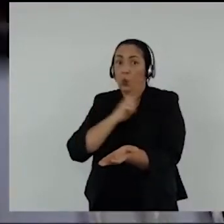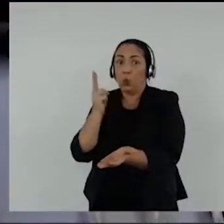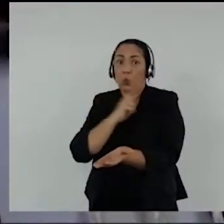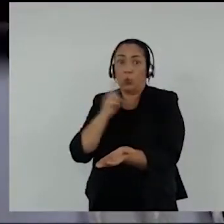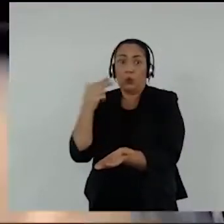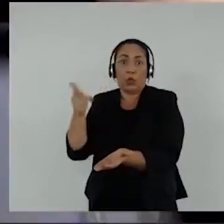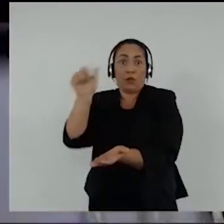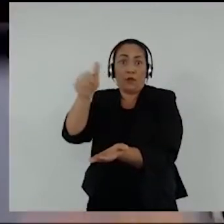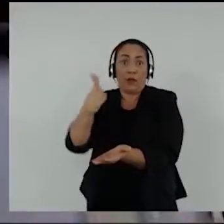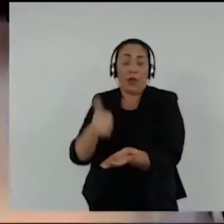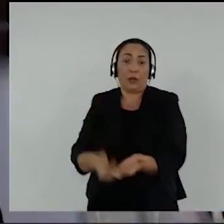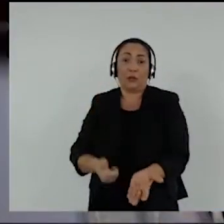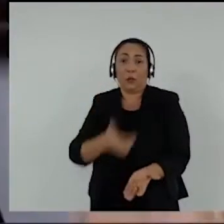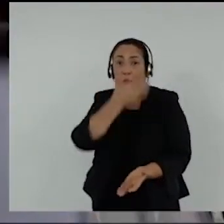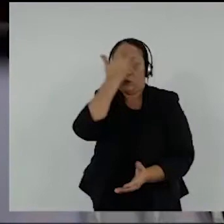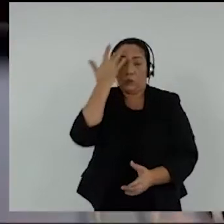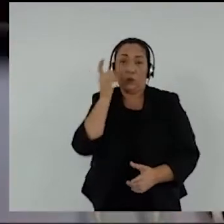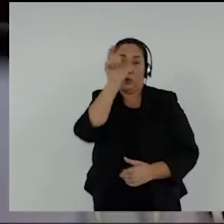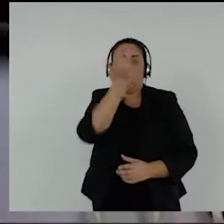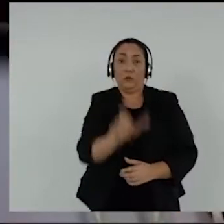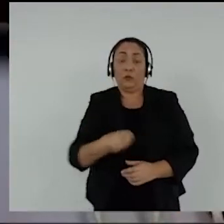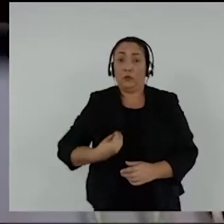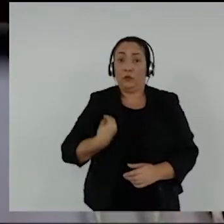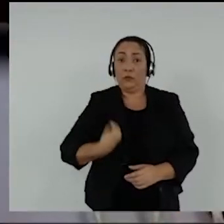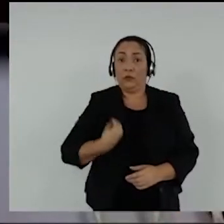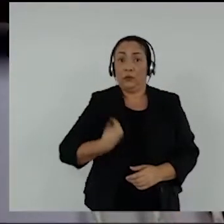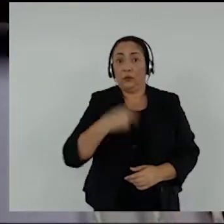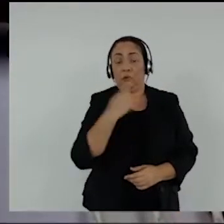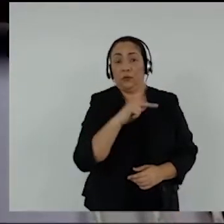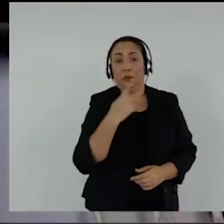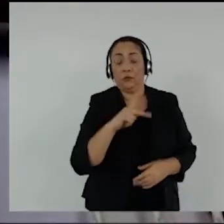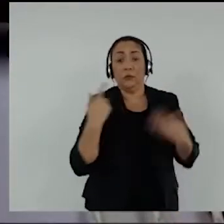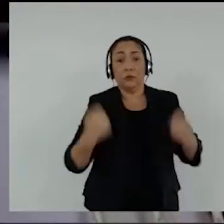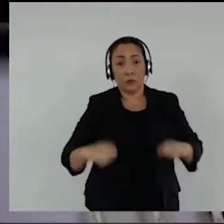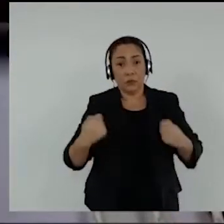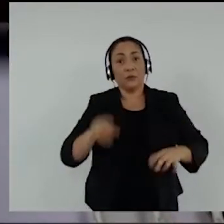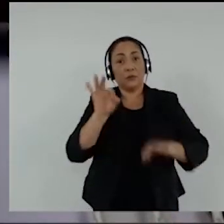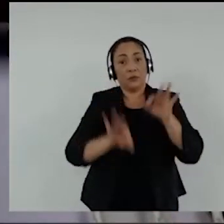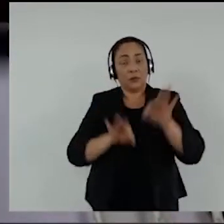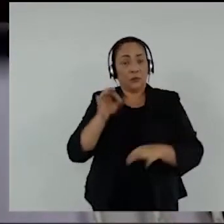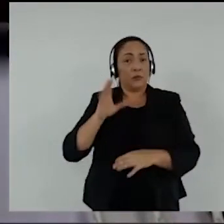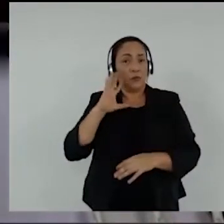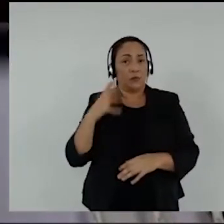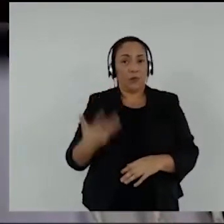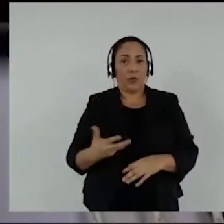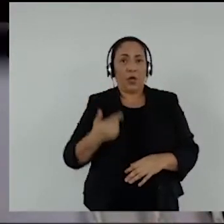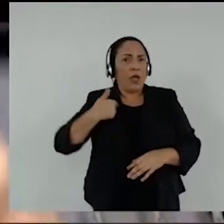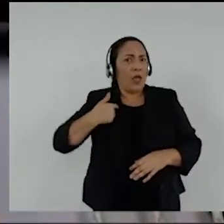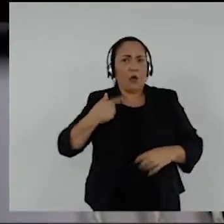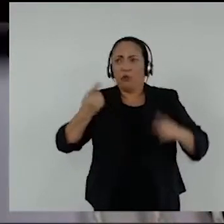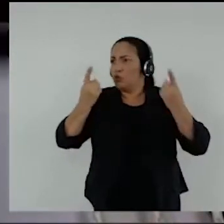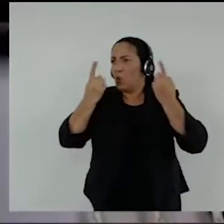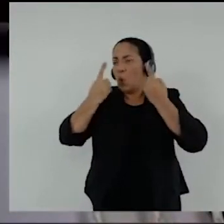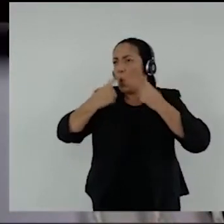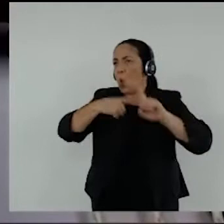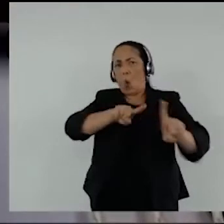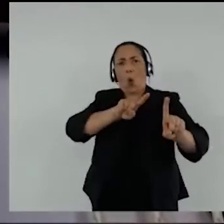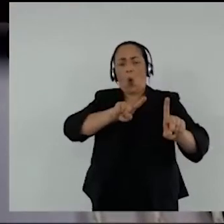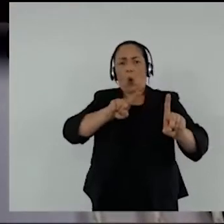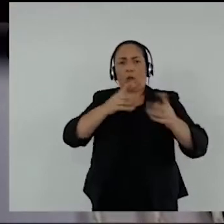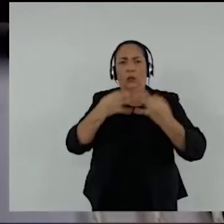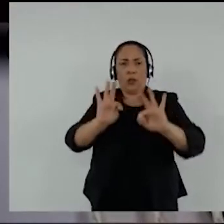precisa decidir, o promotor precisa dar parecer, né, a justiça precisa de alguma forma atuar. Então, não sou contra a tecnologia, não sou